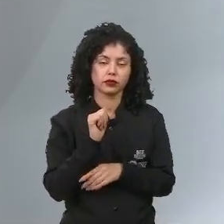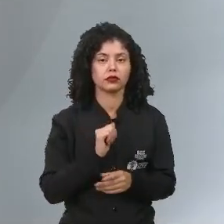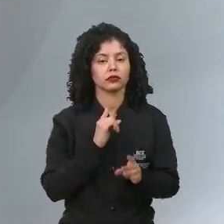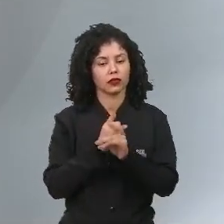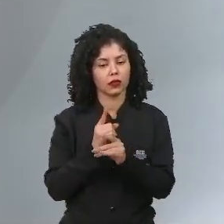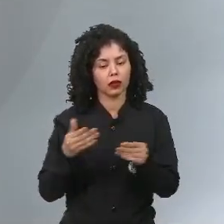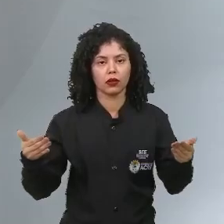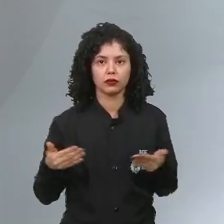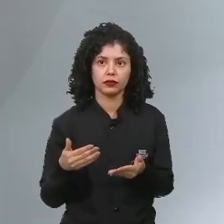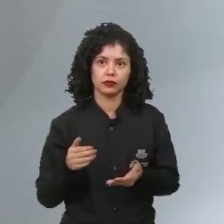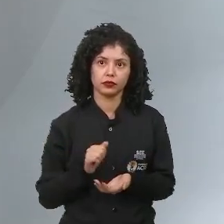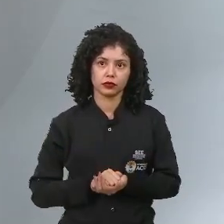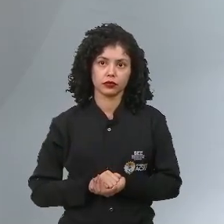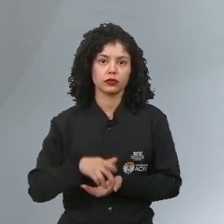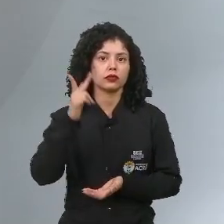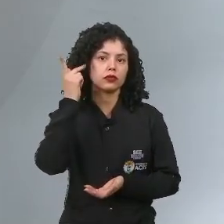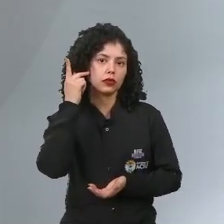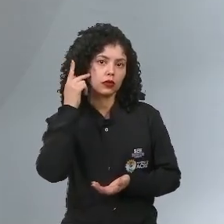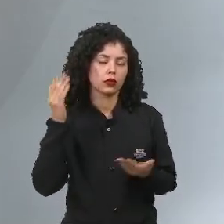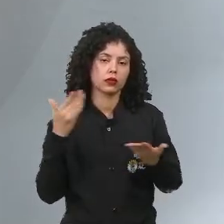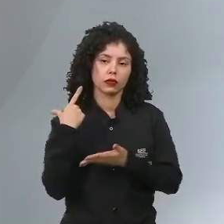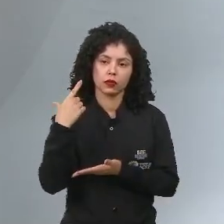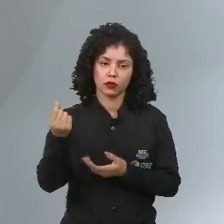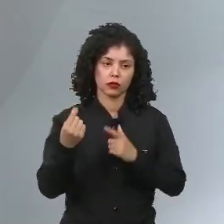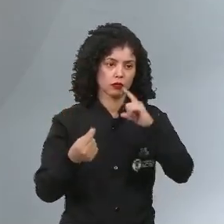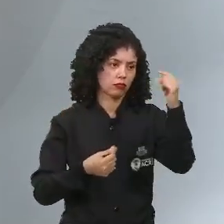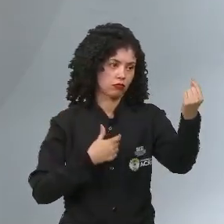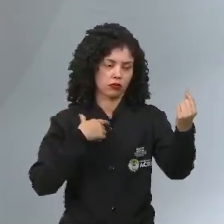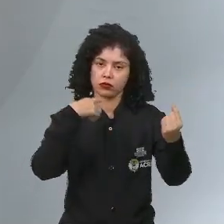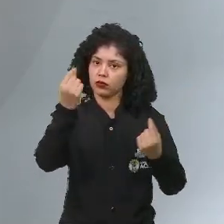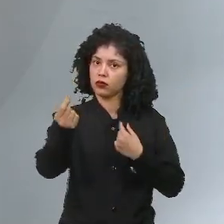conhece hoje como São Paulo. Então, eles saíam em busca